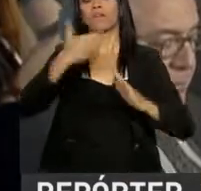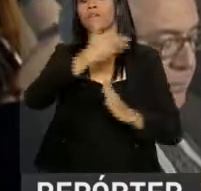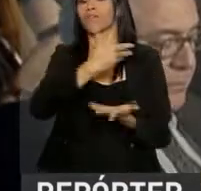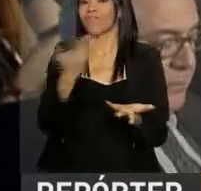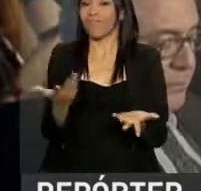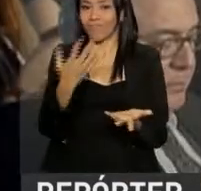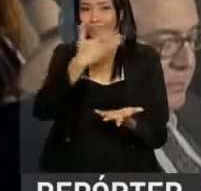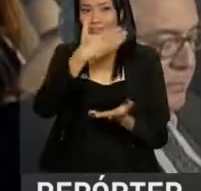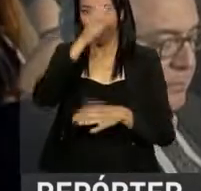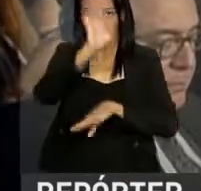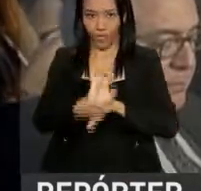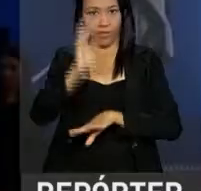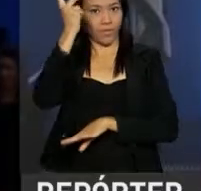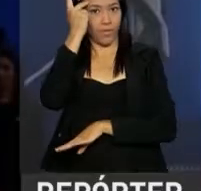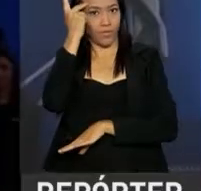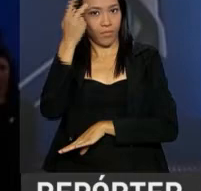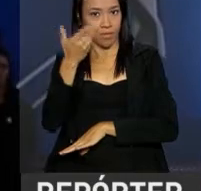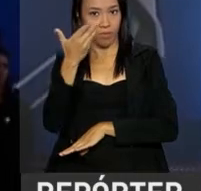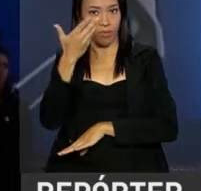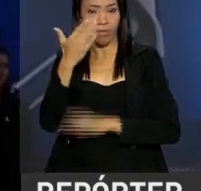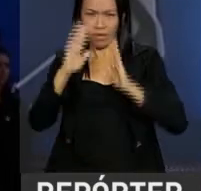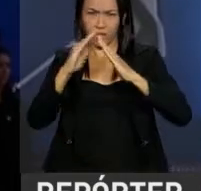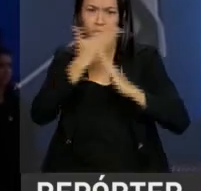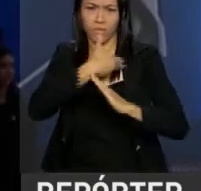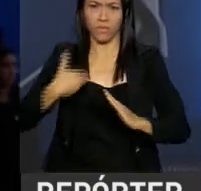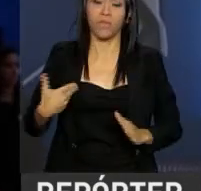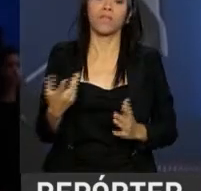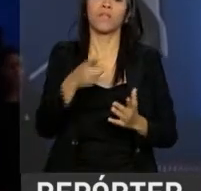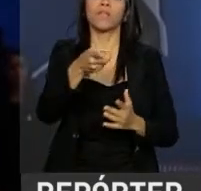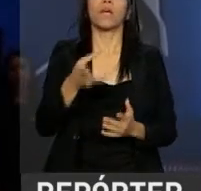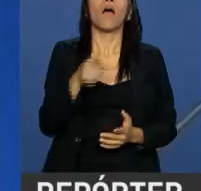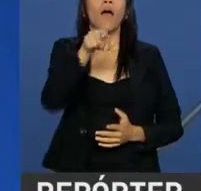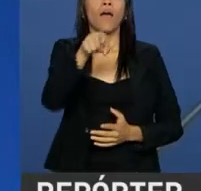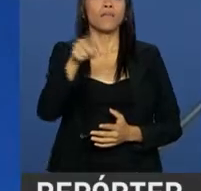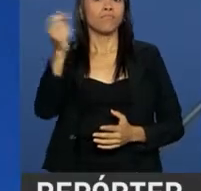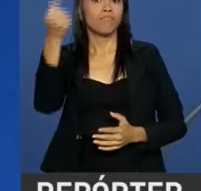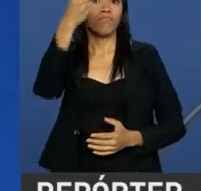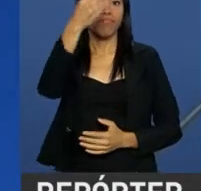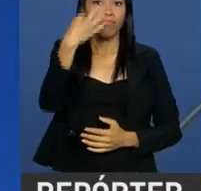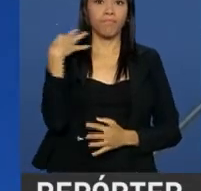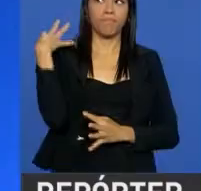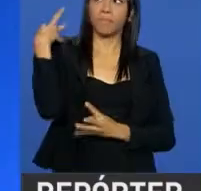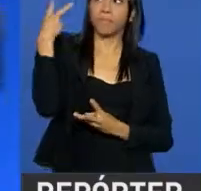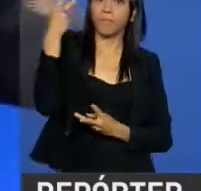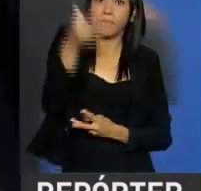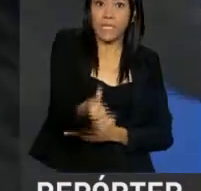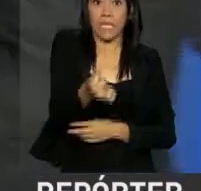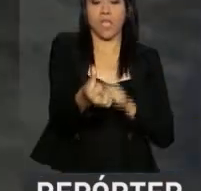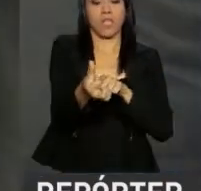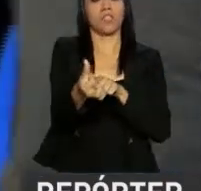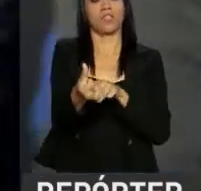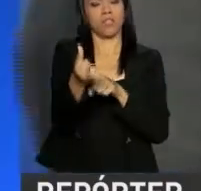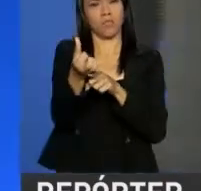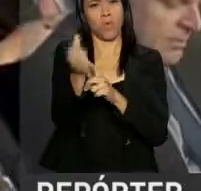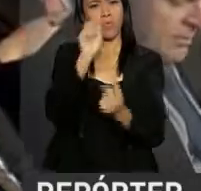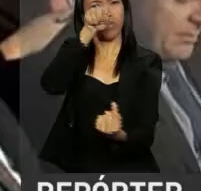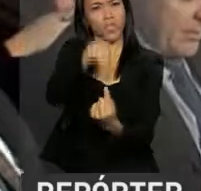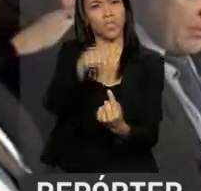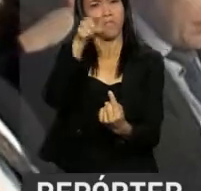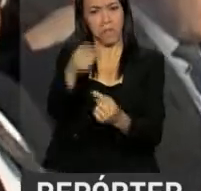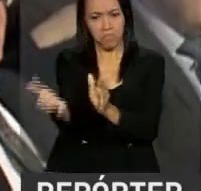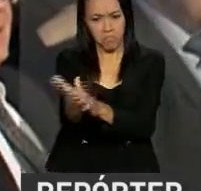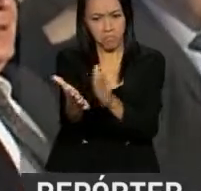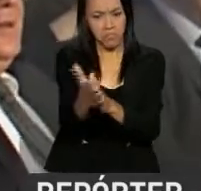governo estadual paulista o prêmio líderes do brasil está na sexta edição ea idéia é reconhecer o talento competência